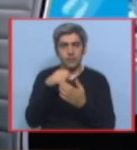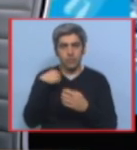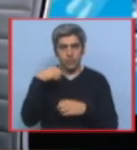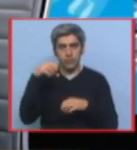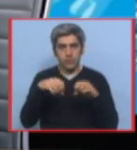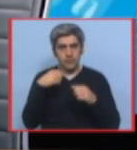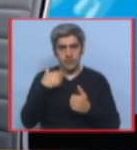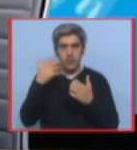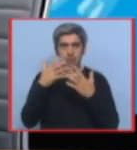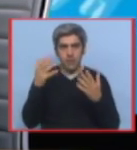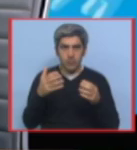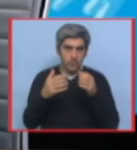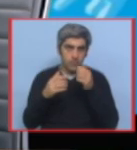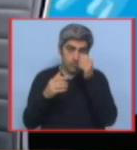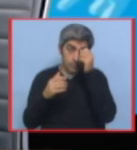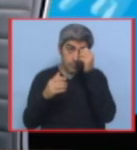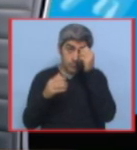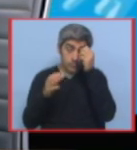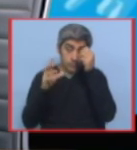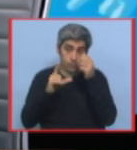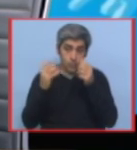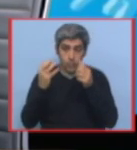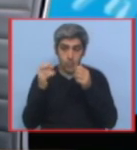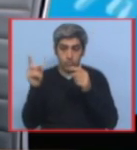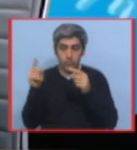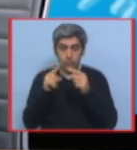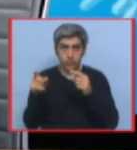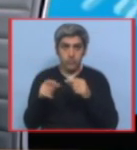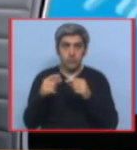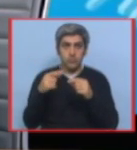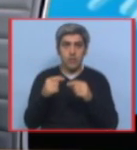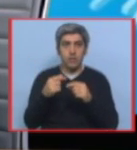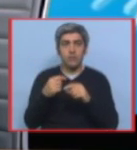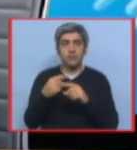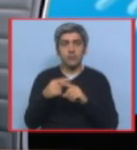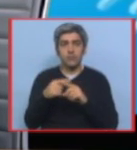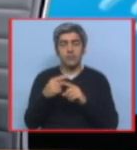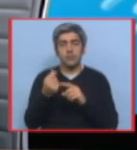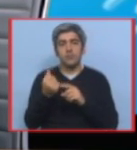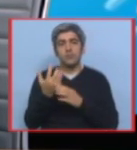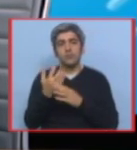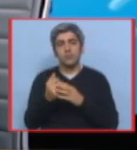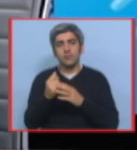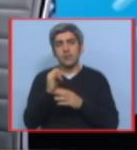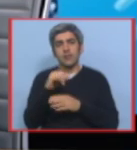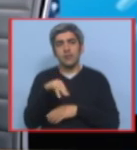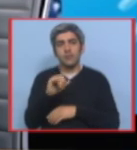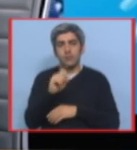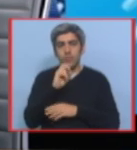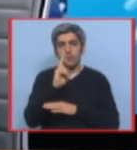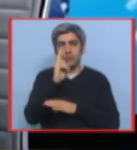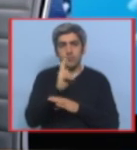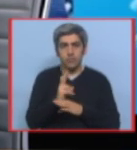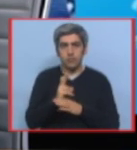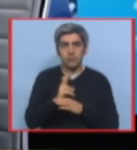das grandes cidades, e estamos mais uma vez a referir-nos a Lisboa e Porto, tem incentivos fiscais, nomeadamente no IMI. Pode reduzir